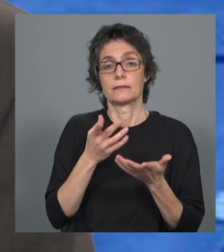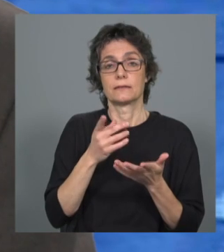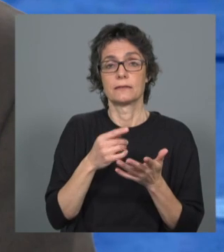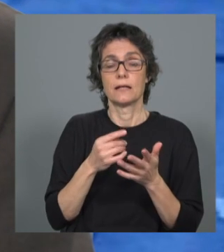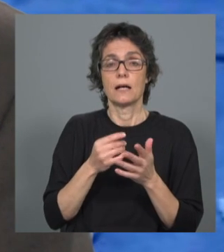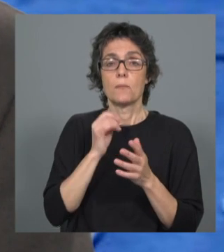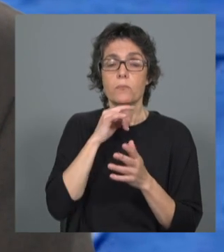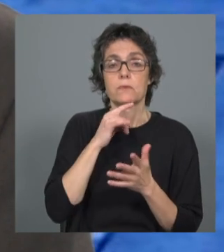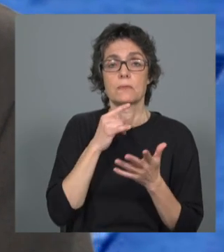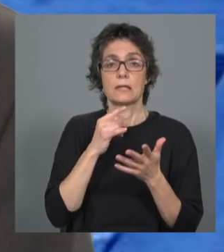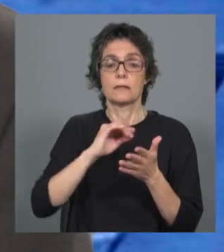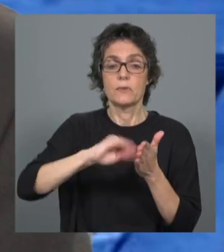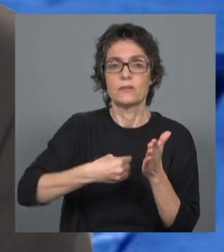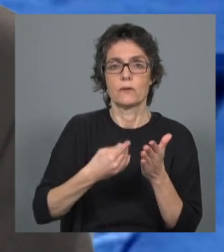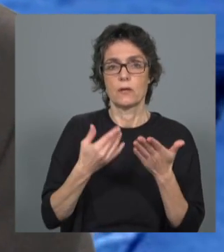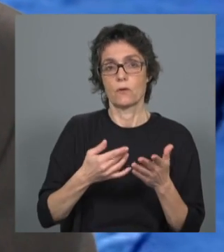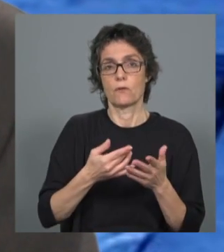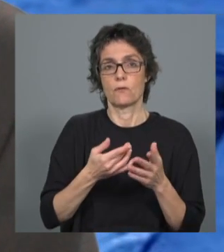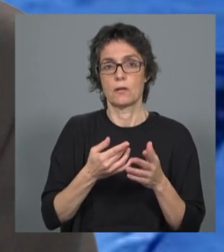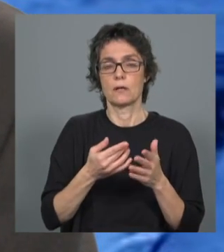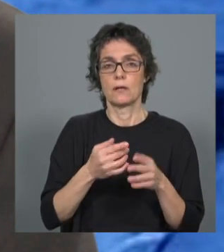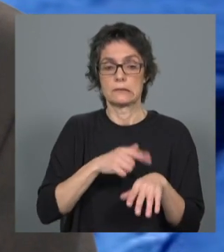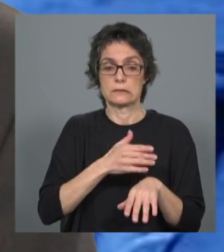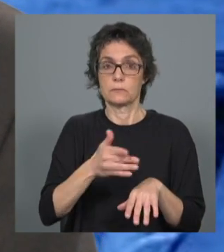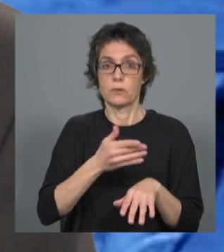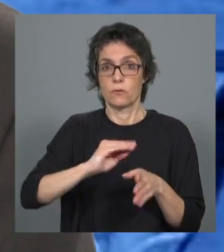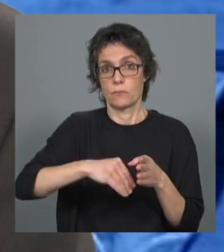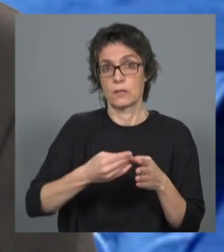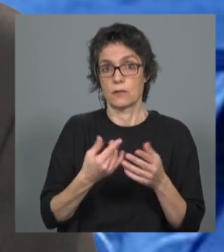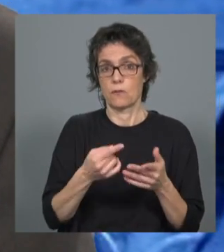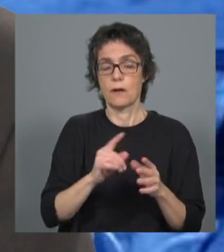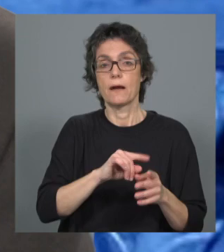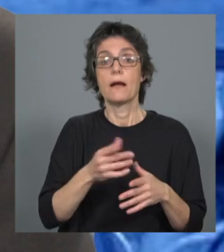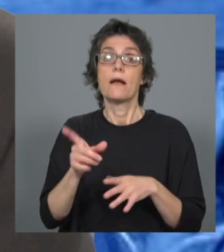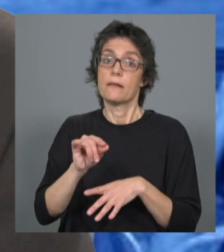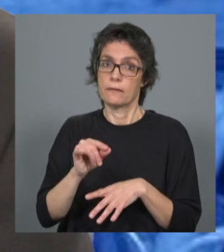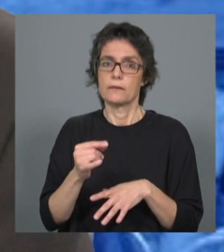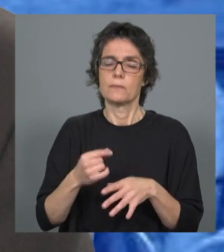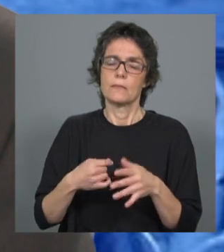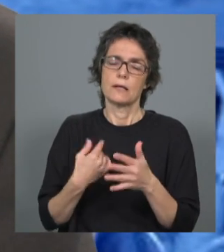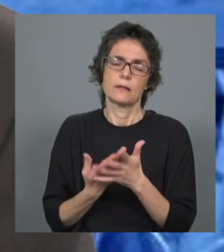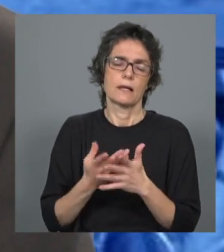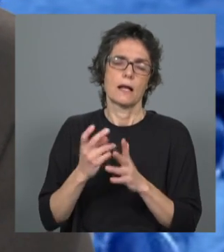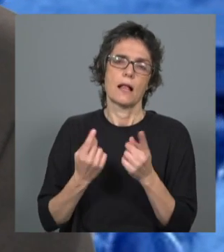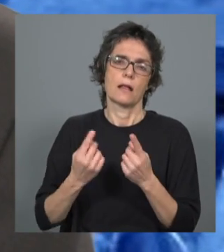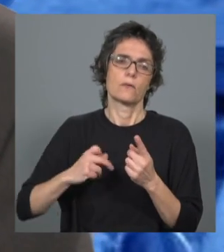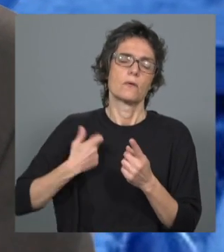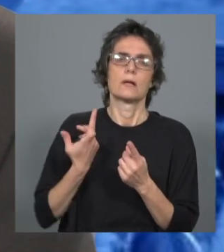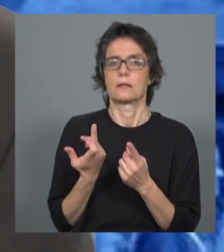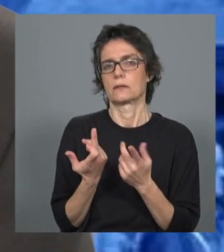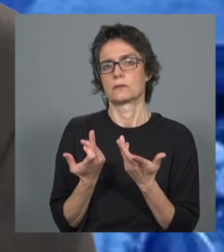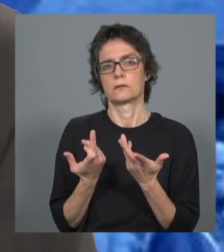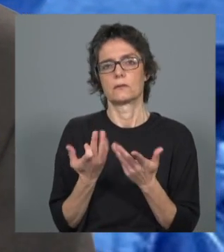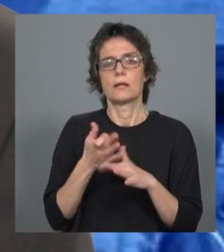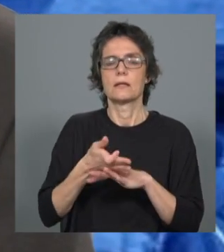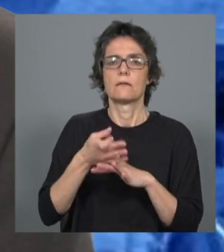porque é opcional a escolha, e ao mesmo tempo, trazendo aquilo que de mais rico nós temos. Educação moral transporta